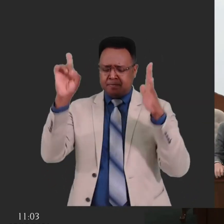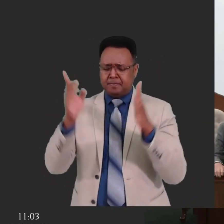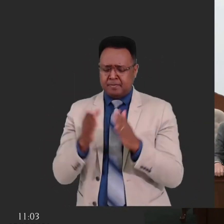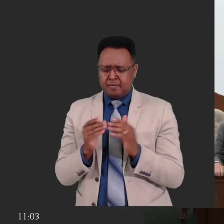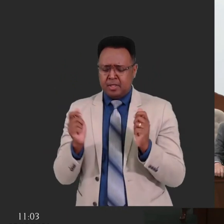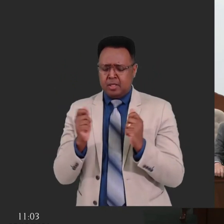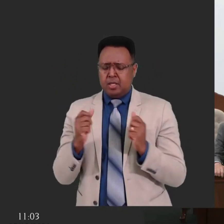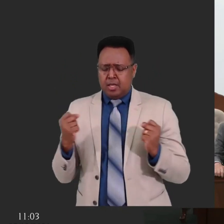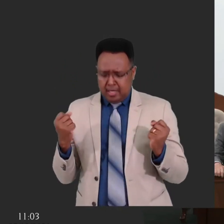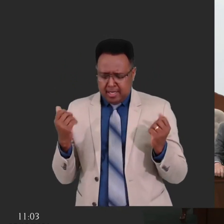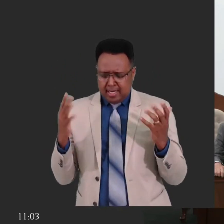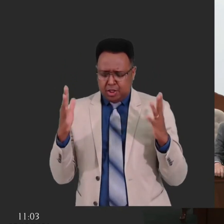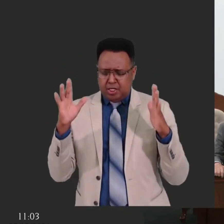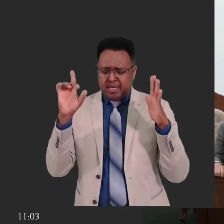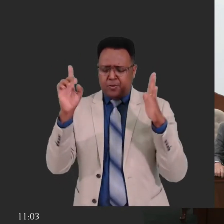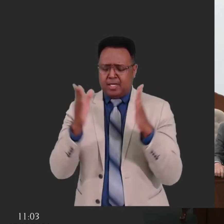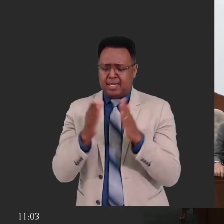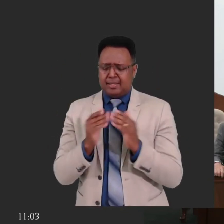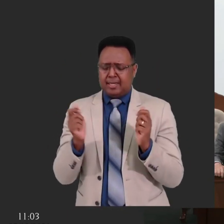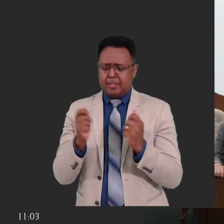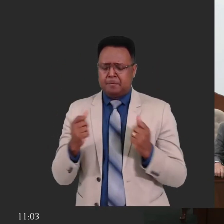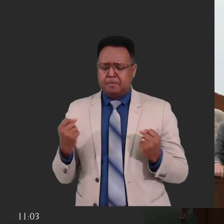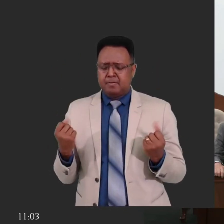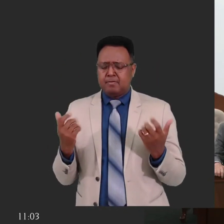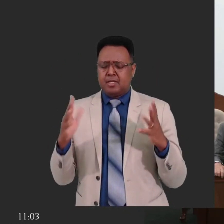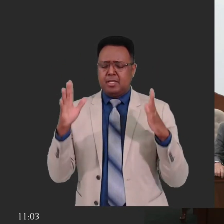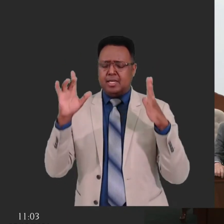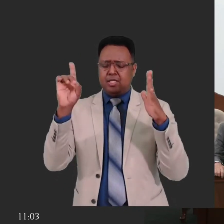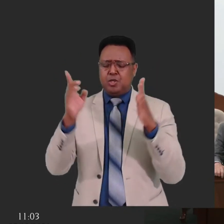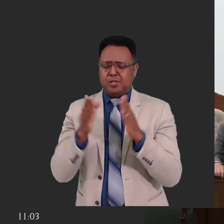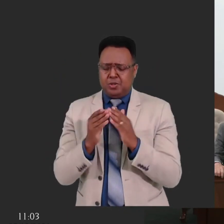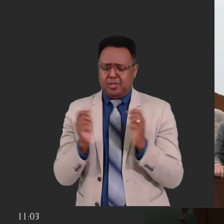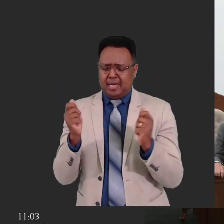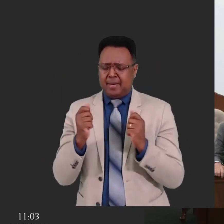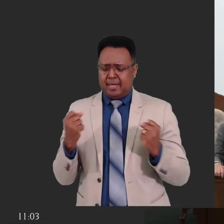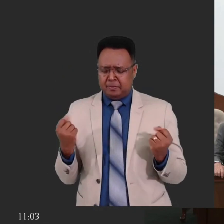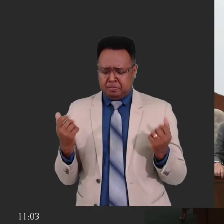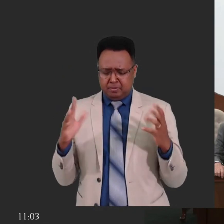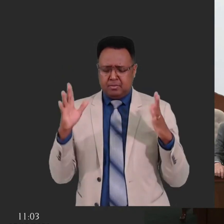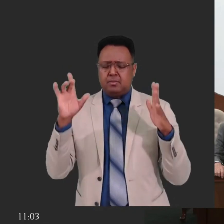Deus. Aleluia, aleluia, aleluia.